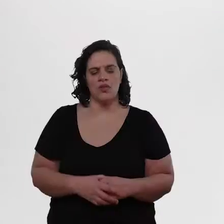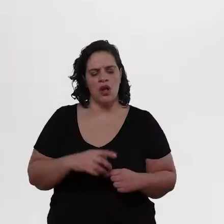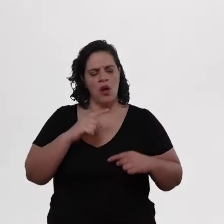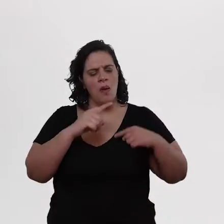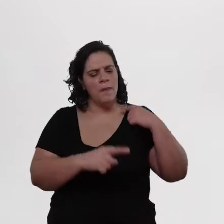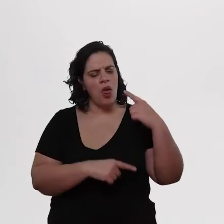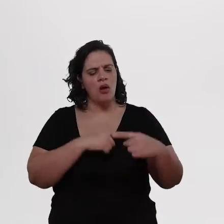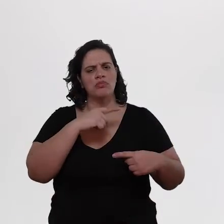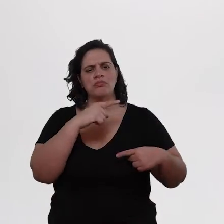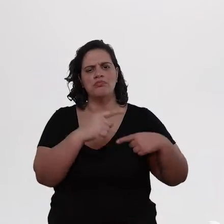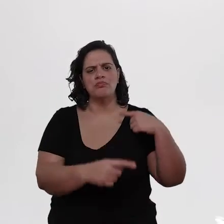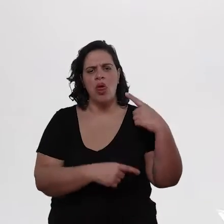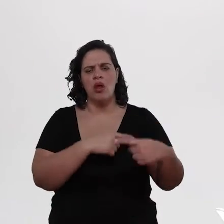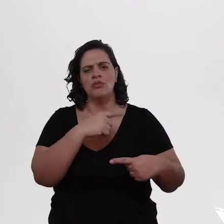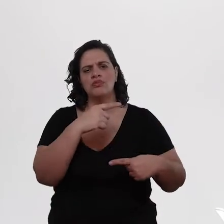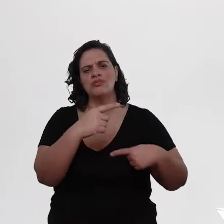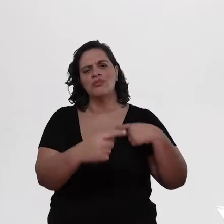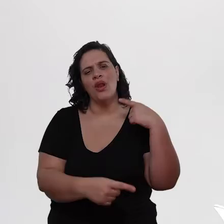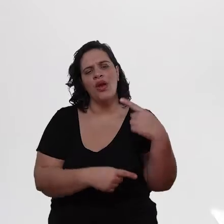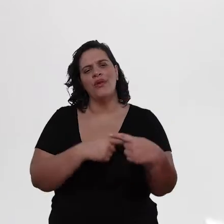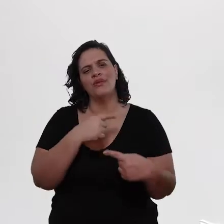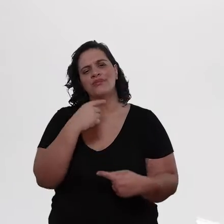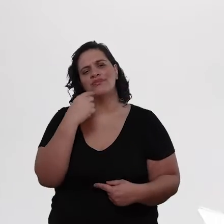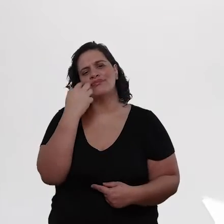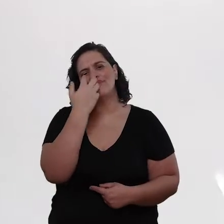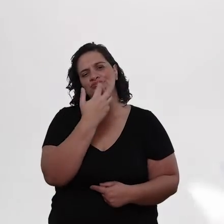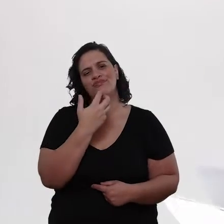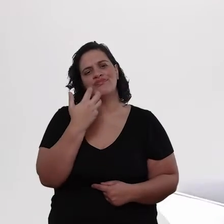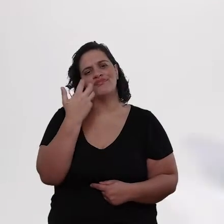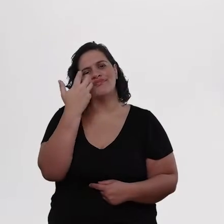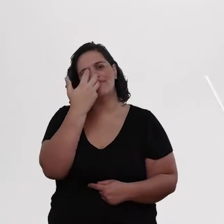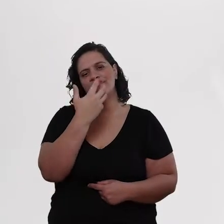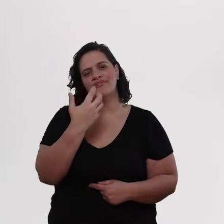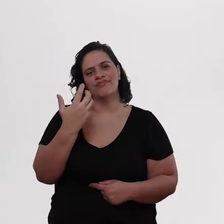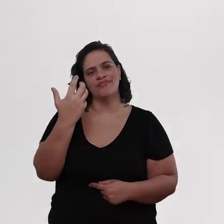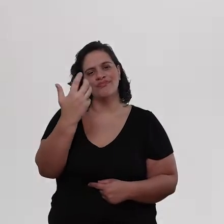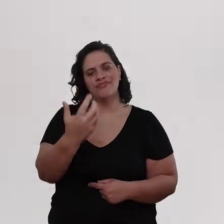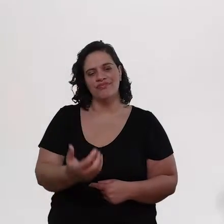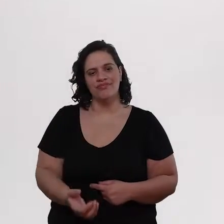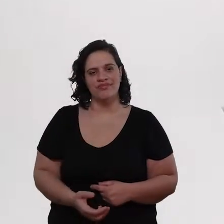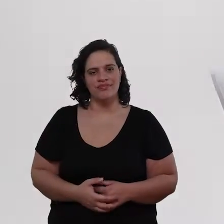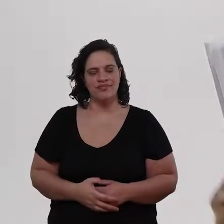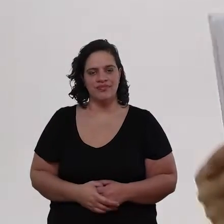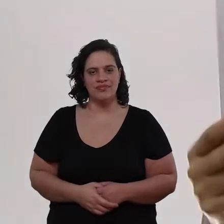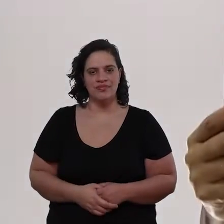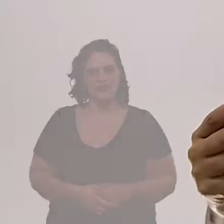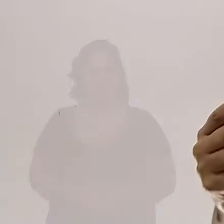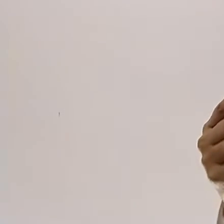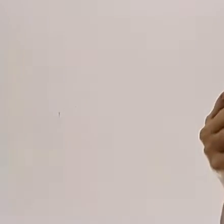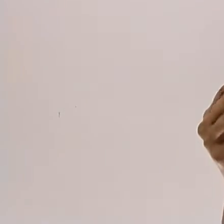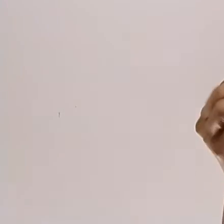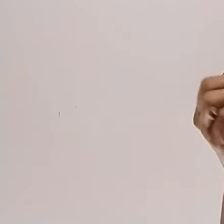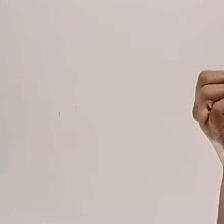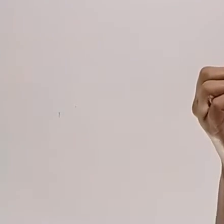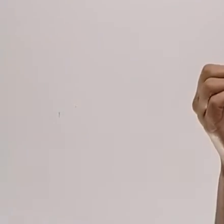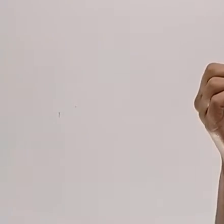E enquanto rolava, com uma voz suave cantava.